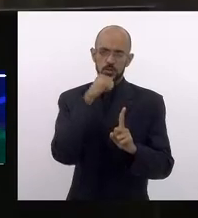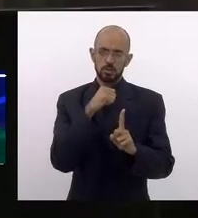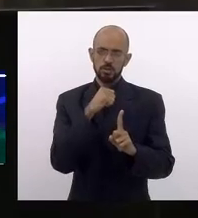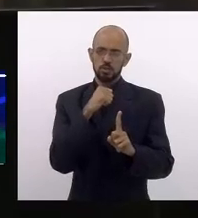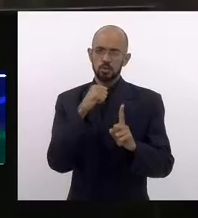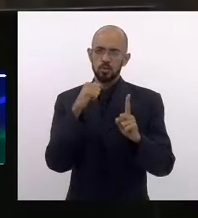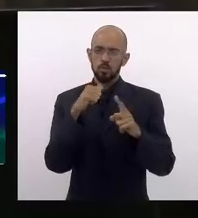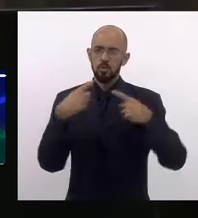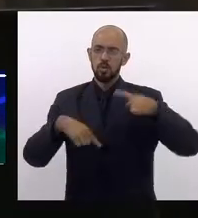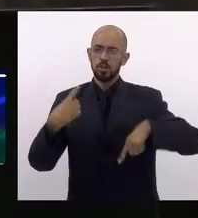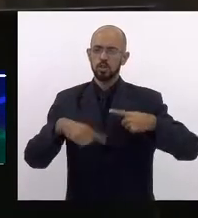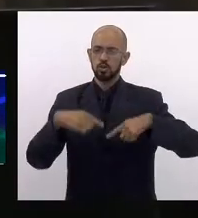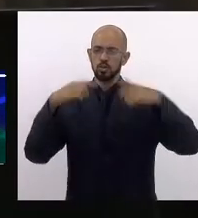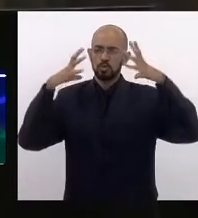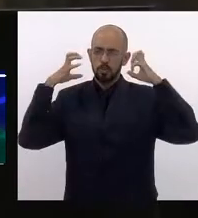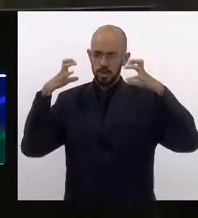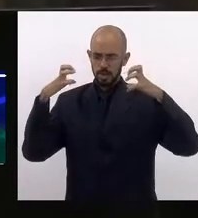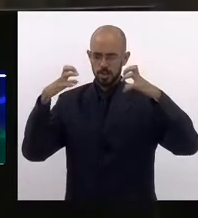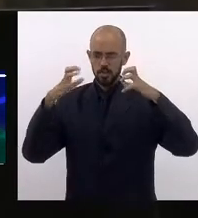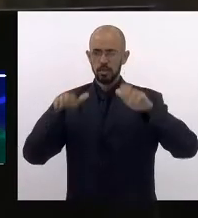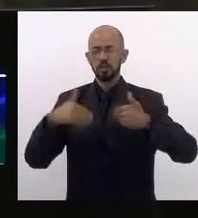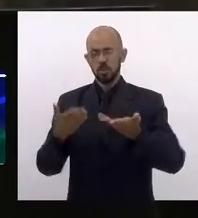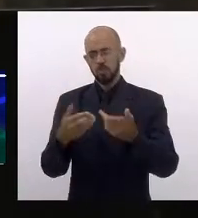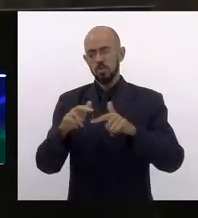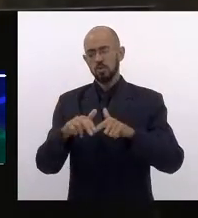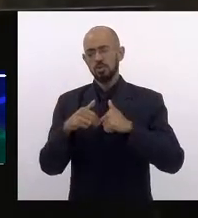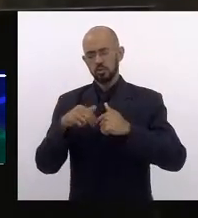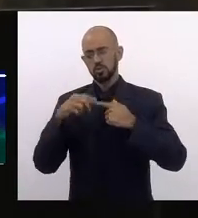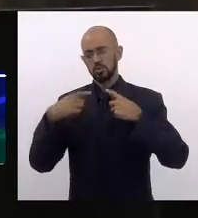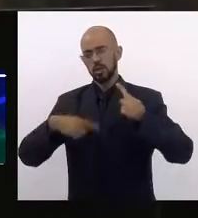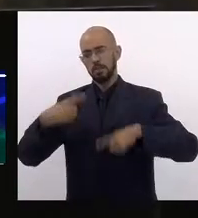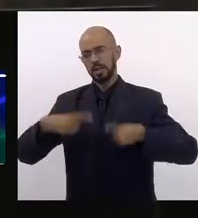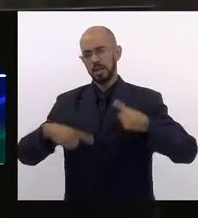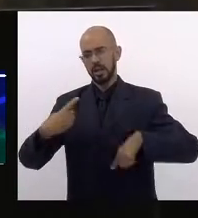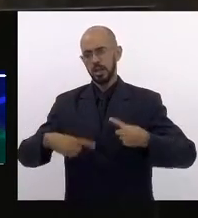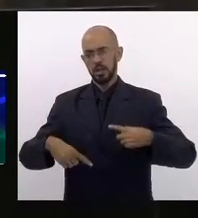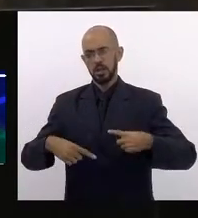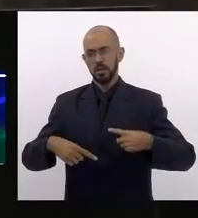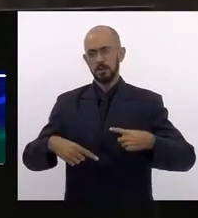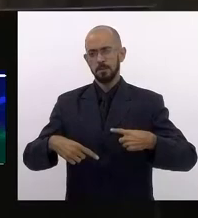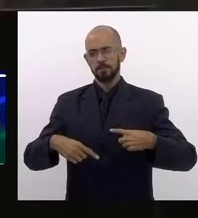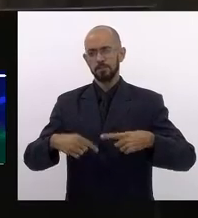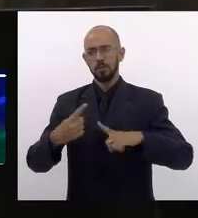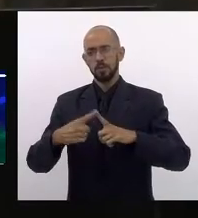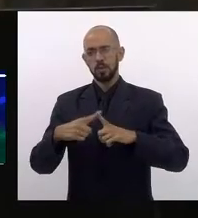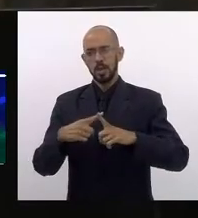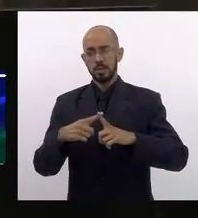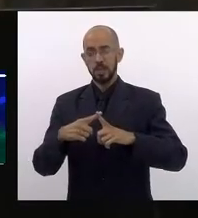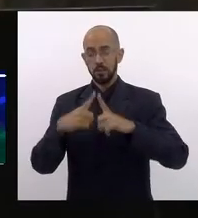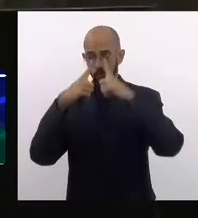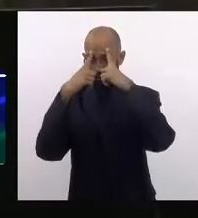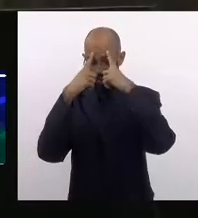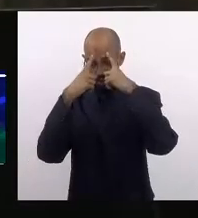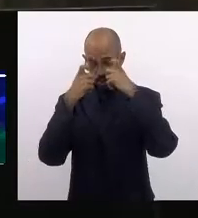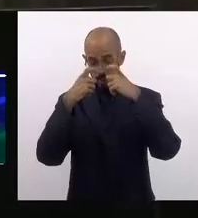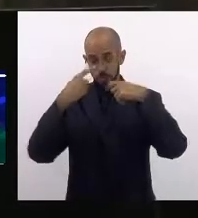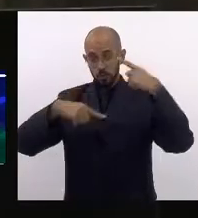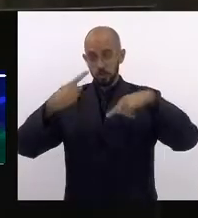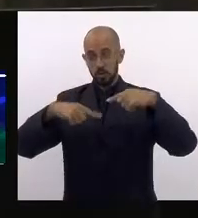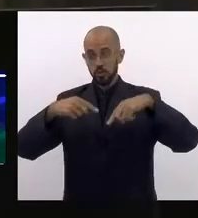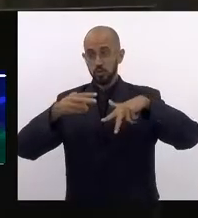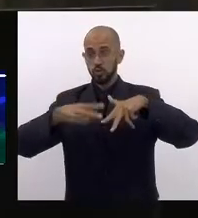Então, trazer aqui esse debate, porque quando falamos de violência política de gênero, muitas pessoas vão